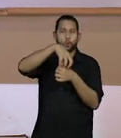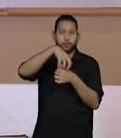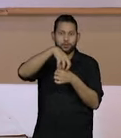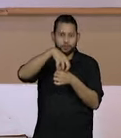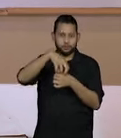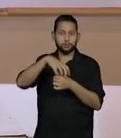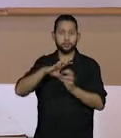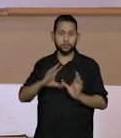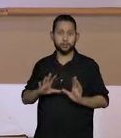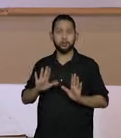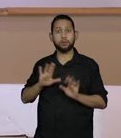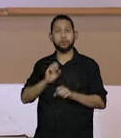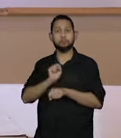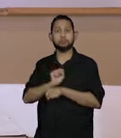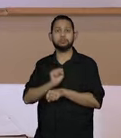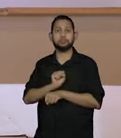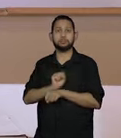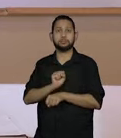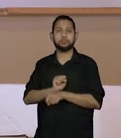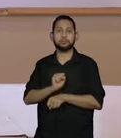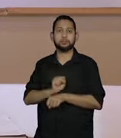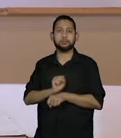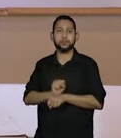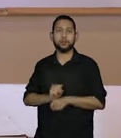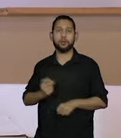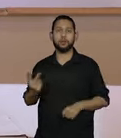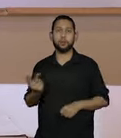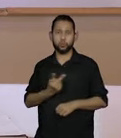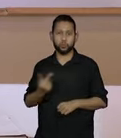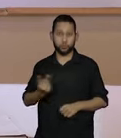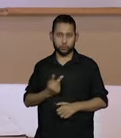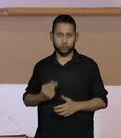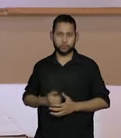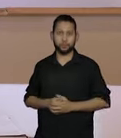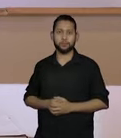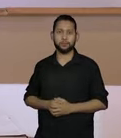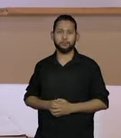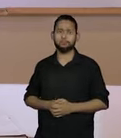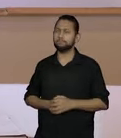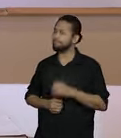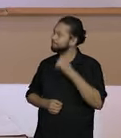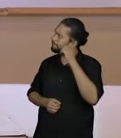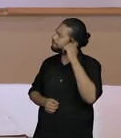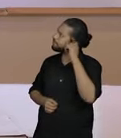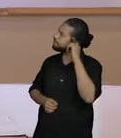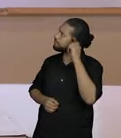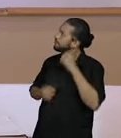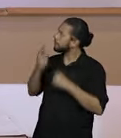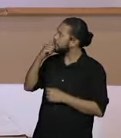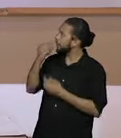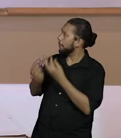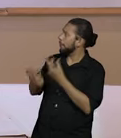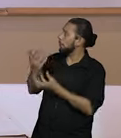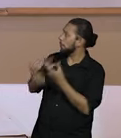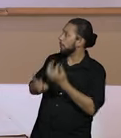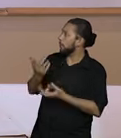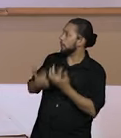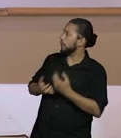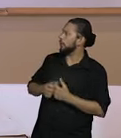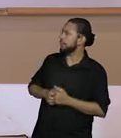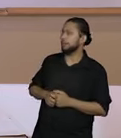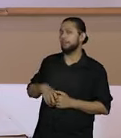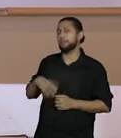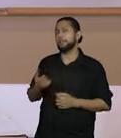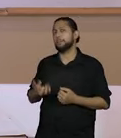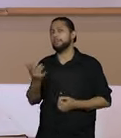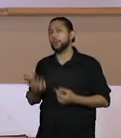E agora a gente vai analisar os dois experimentos. Em termos de bolha, qual dos dois